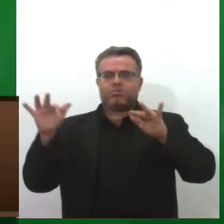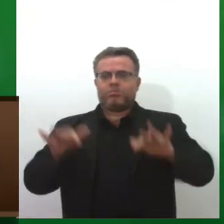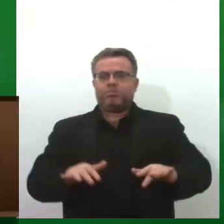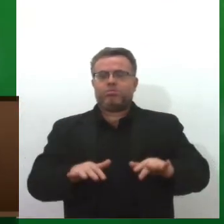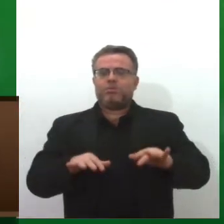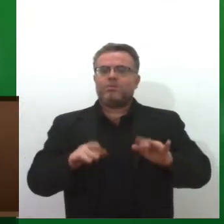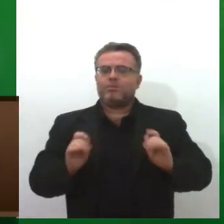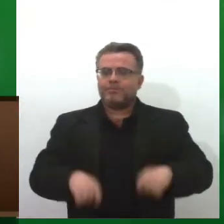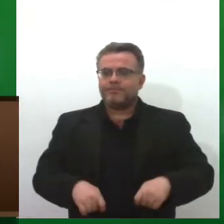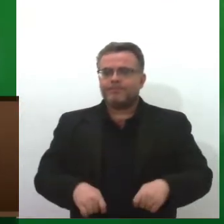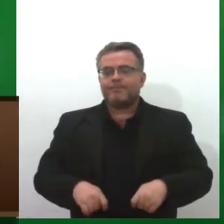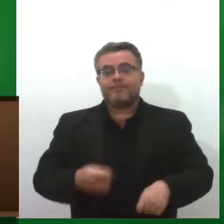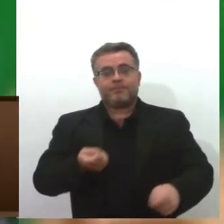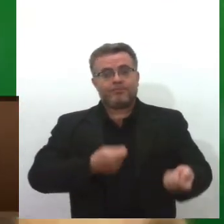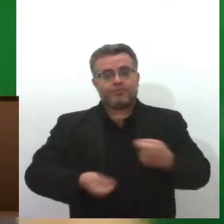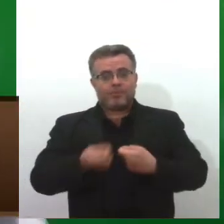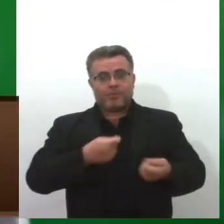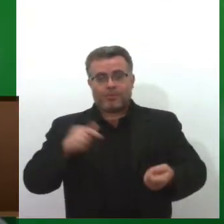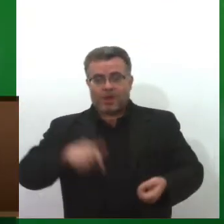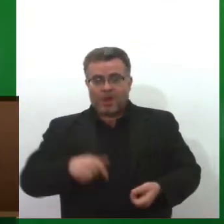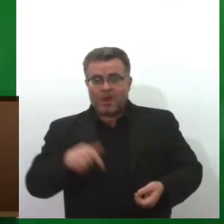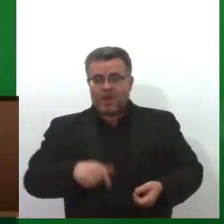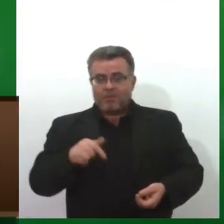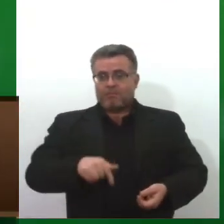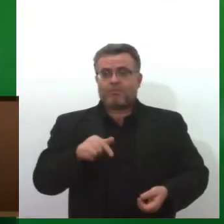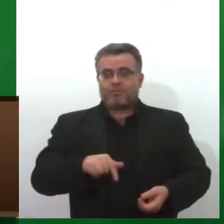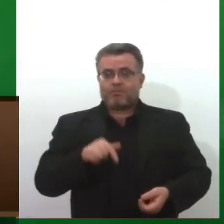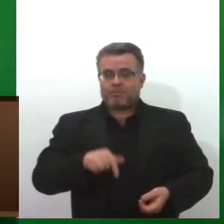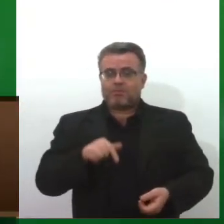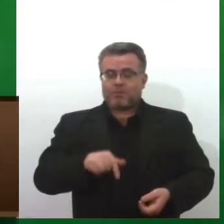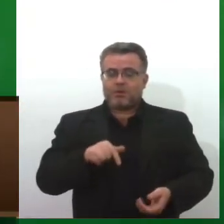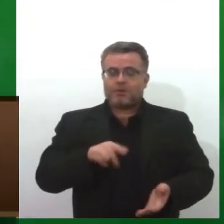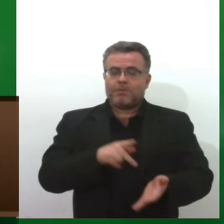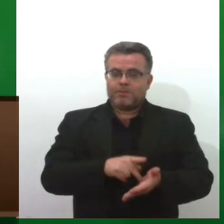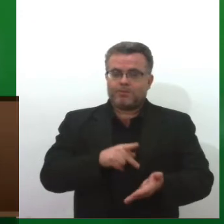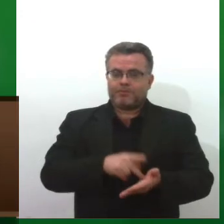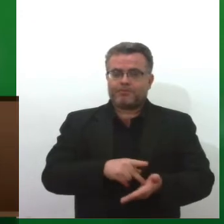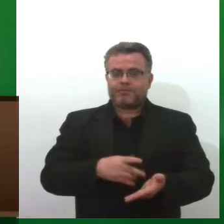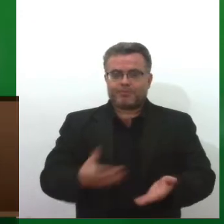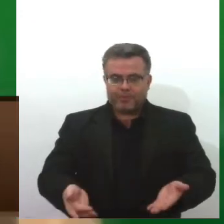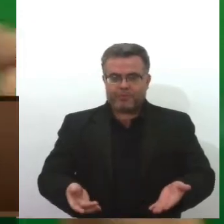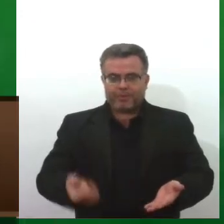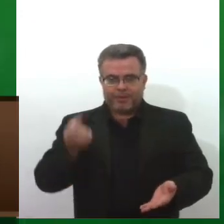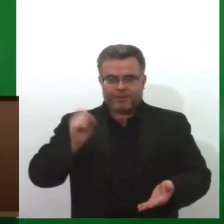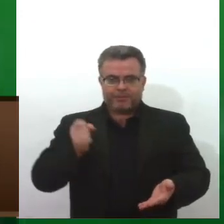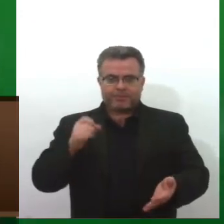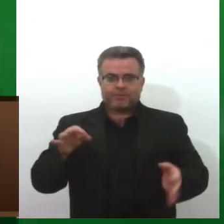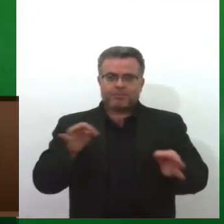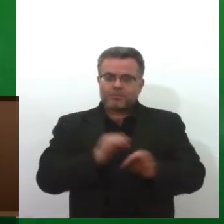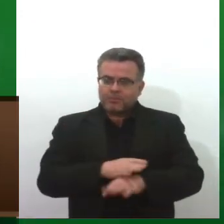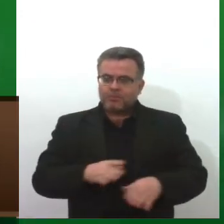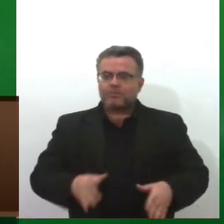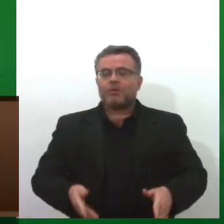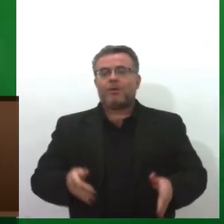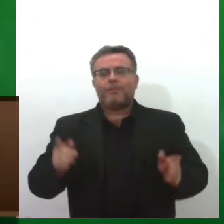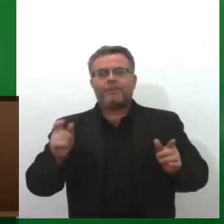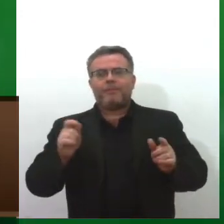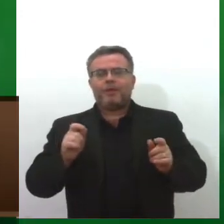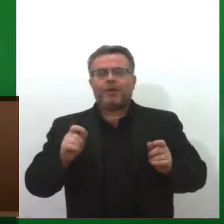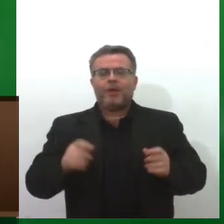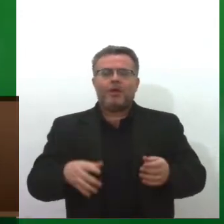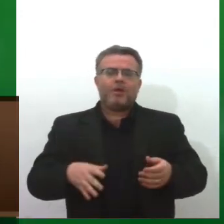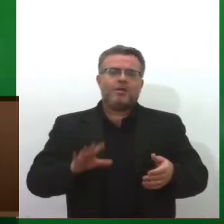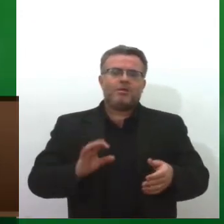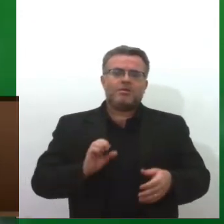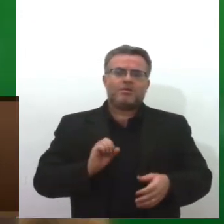de fato, utilizado aqui na feira. Esperamos uma circulação de cerca de 50 milhões no consumo